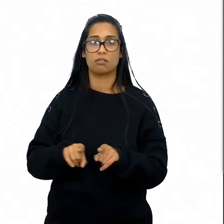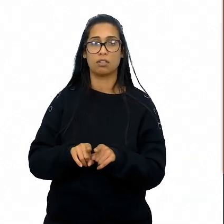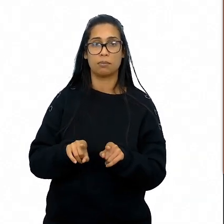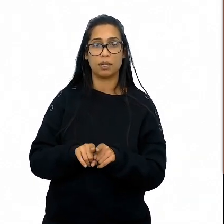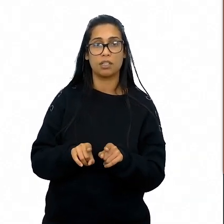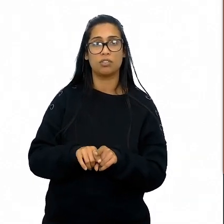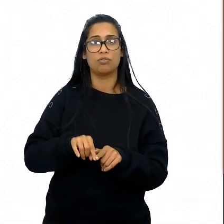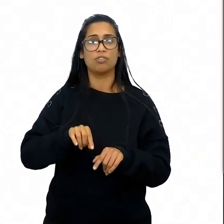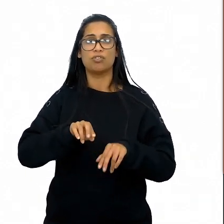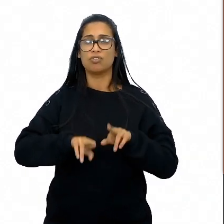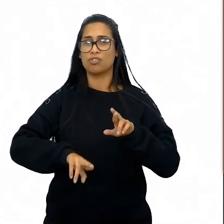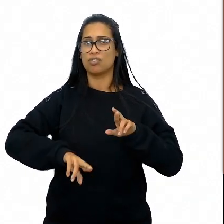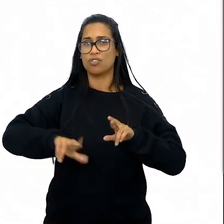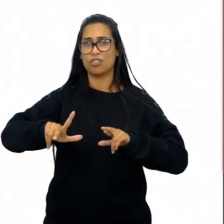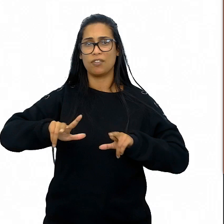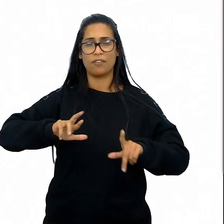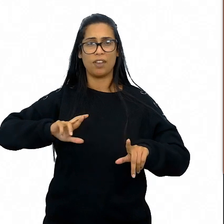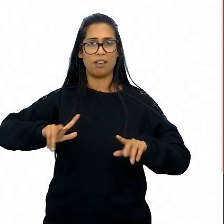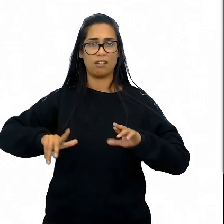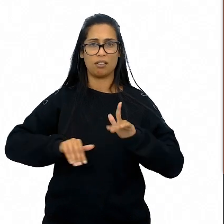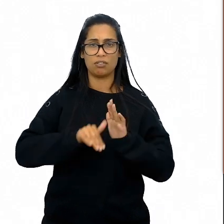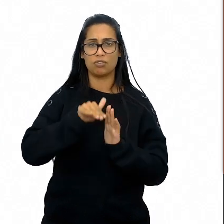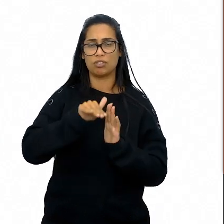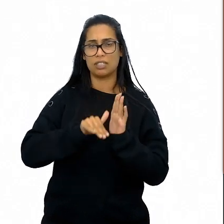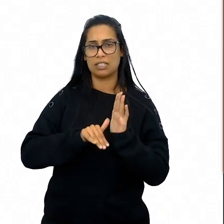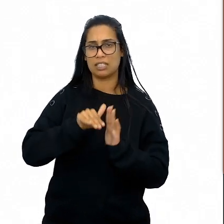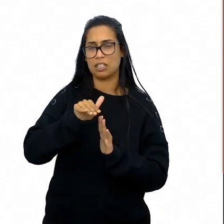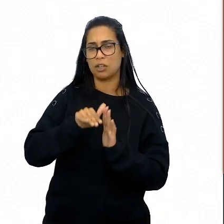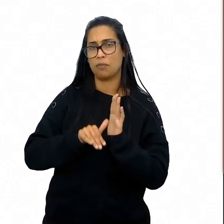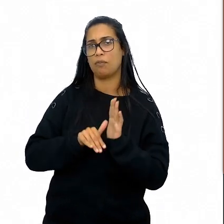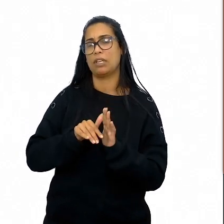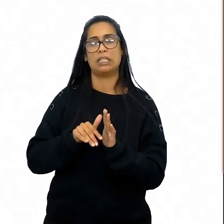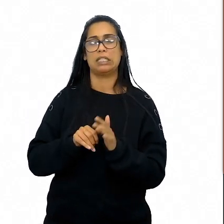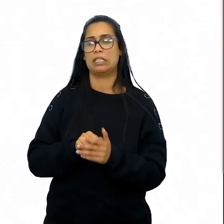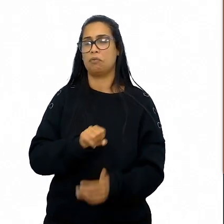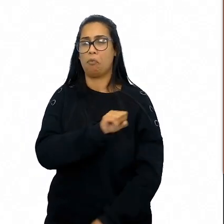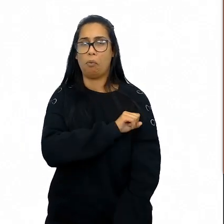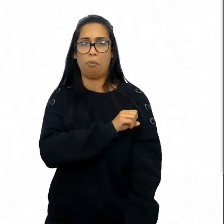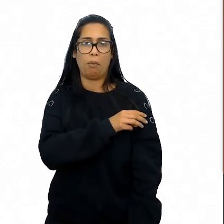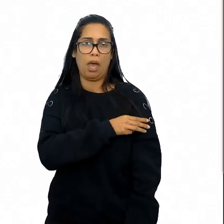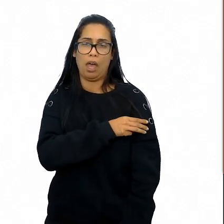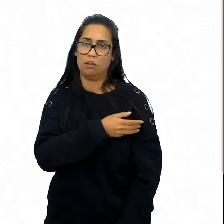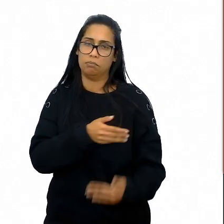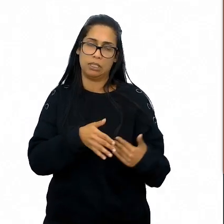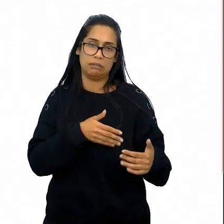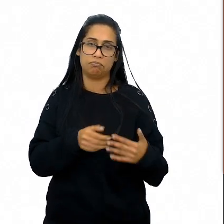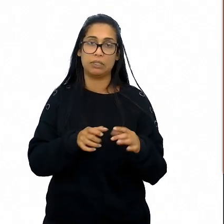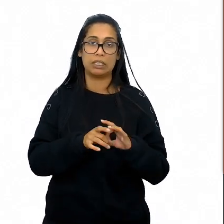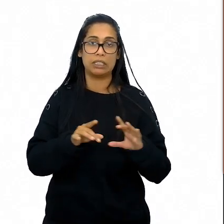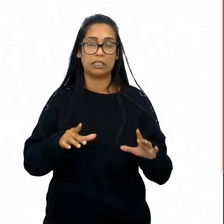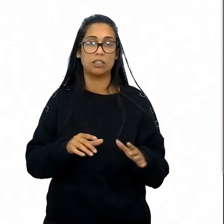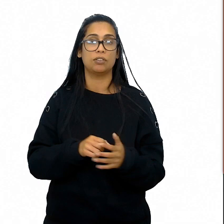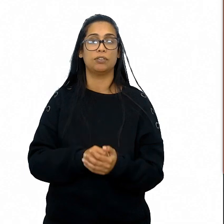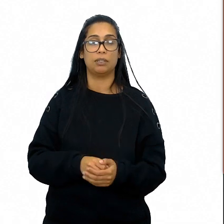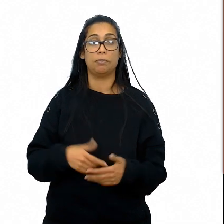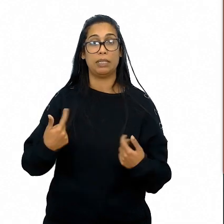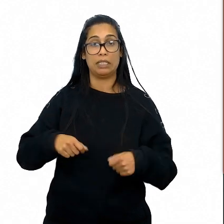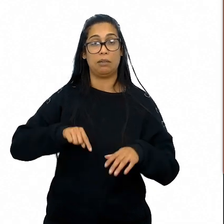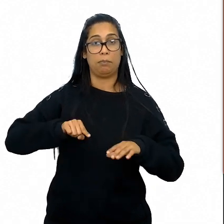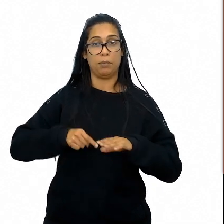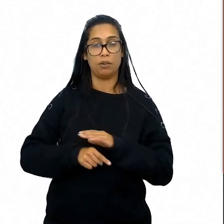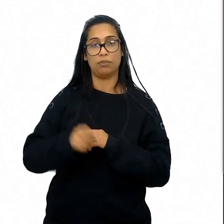diferentes níveis e escolares então entendemos que seja extremamente importante nos